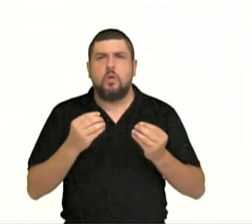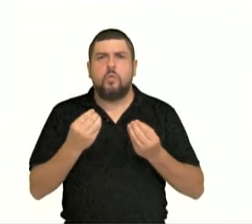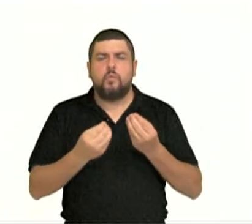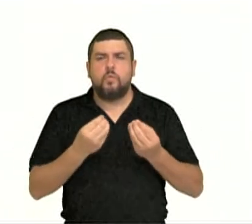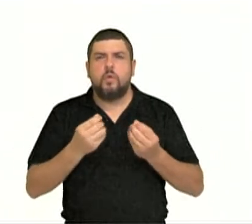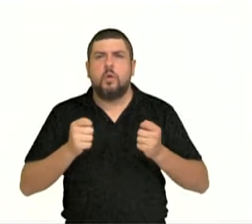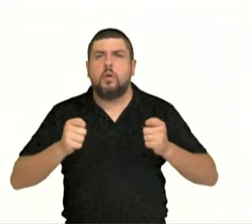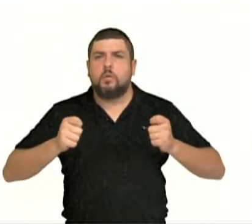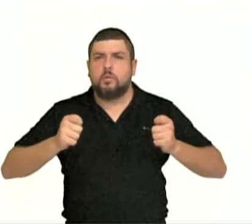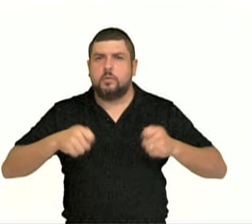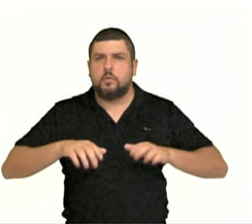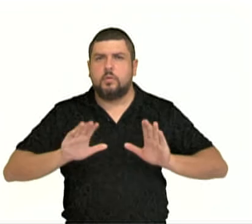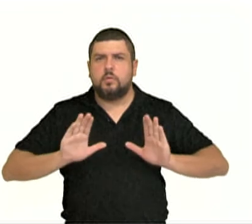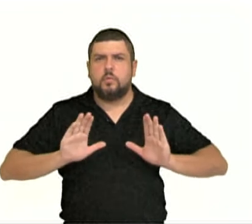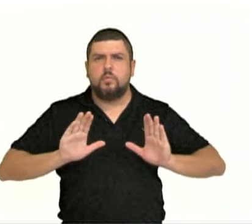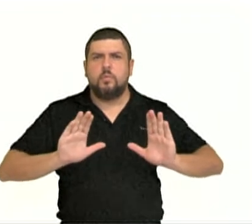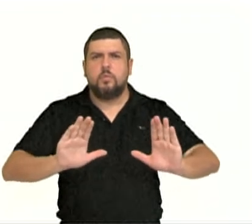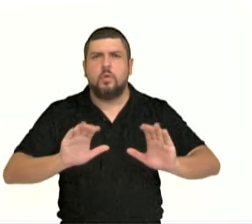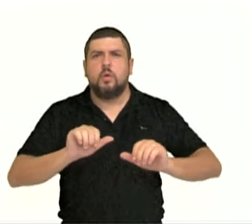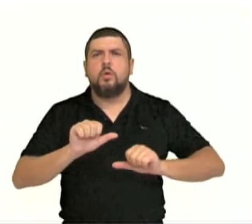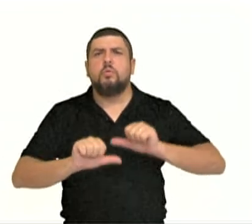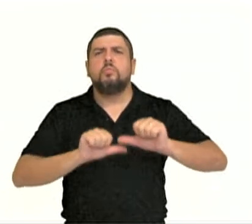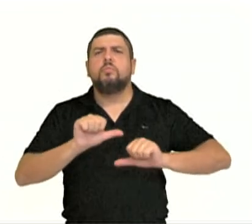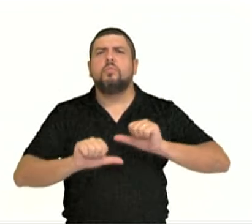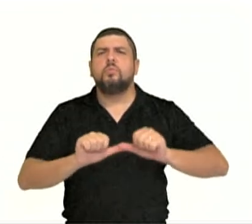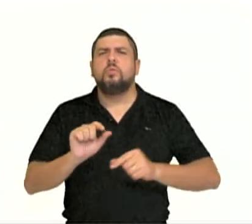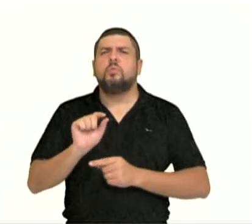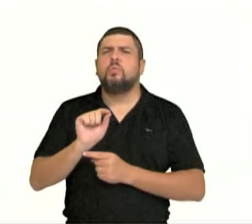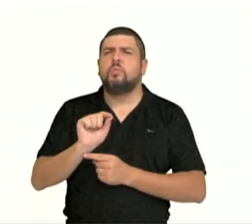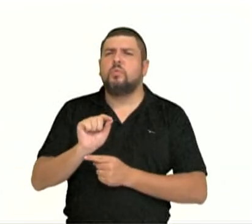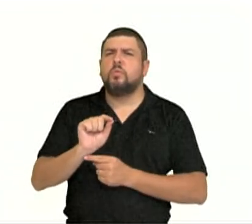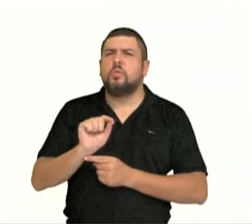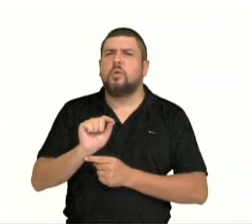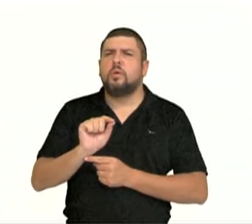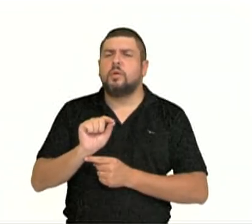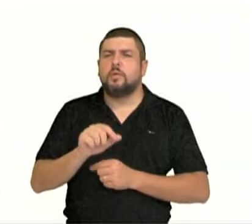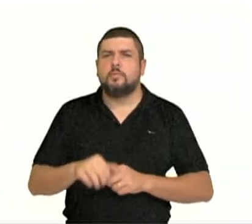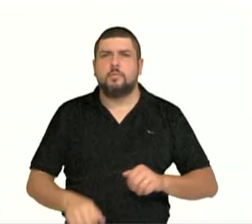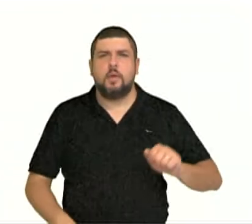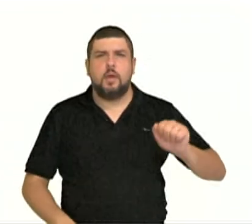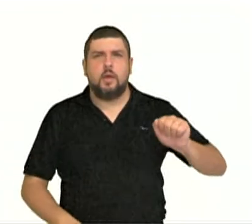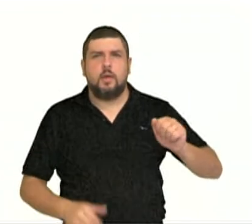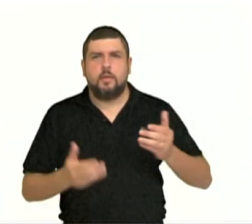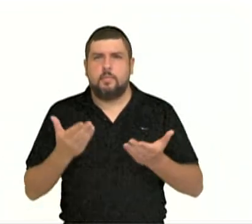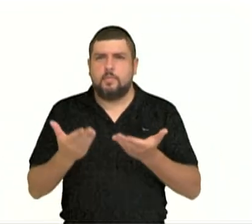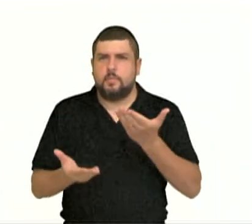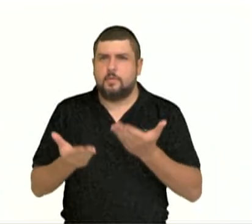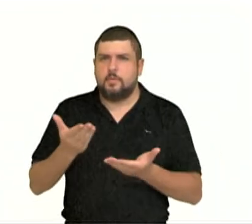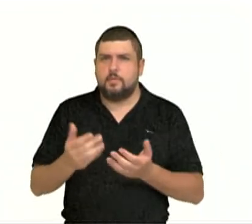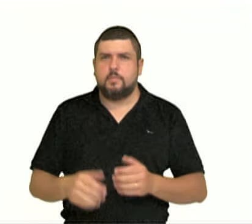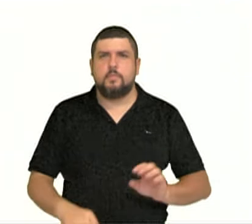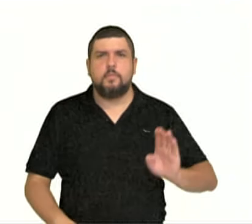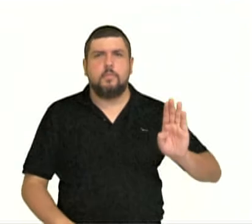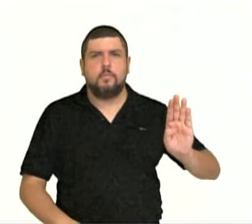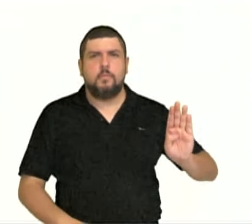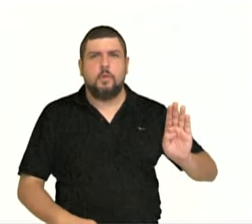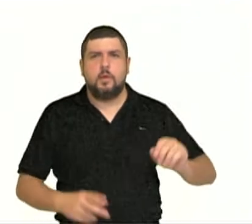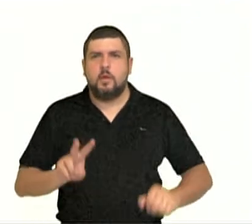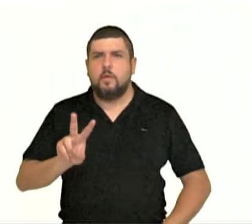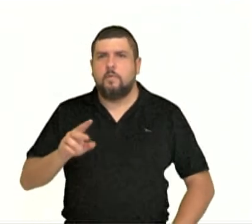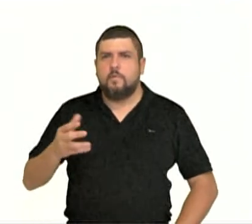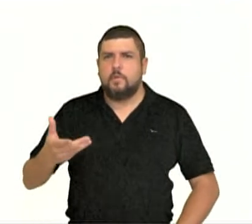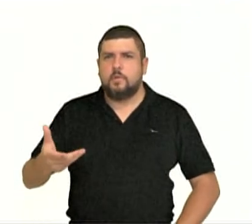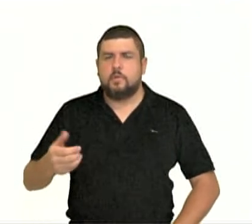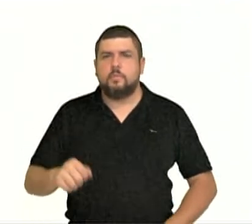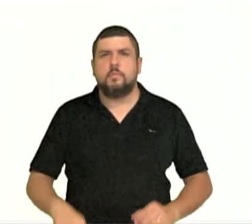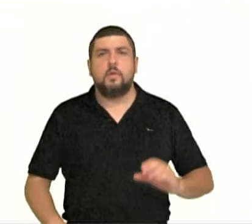de mudar qual das grandezas listadas a seguir? Item A, a massa, item B, a velocidade